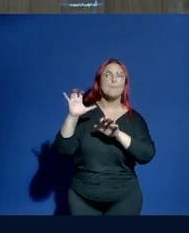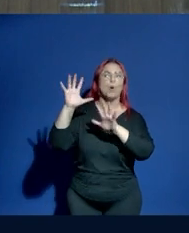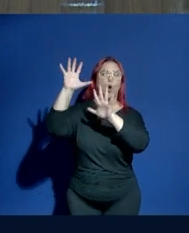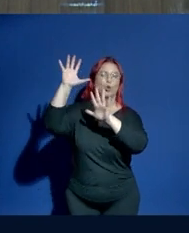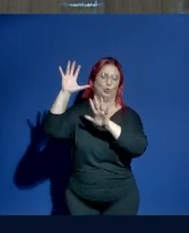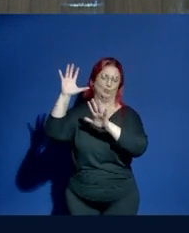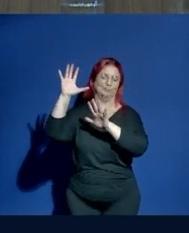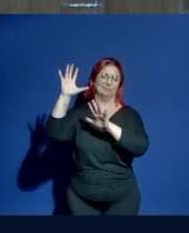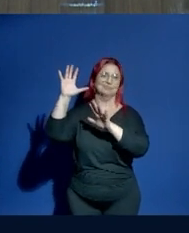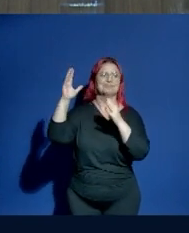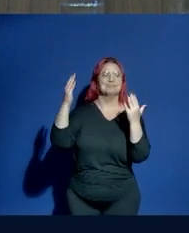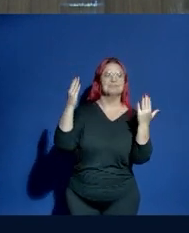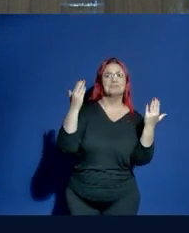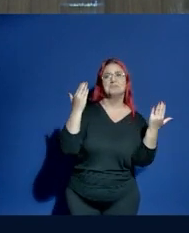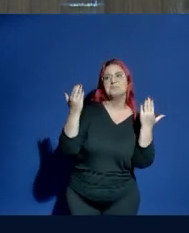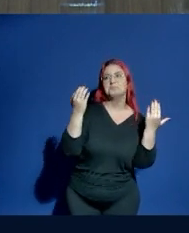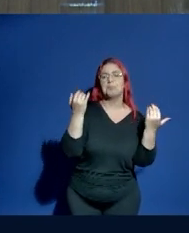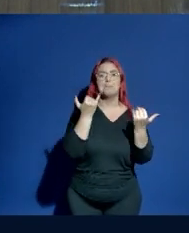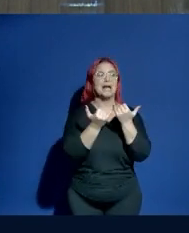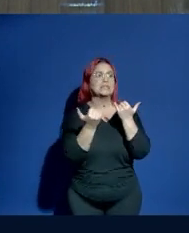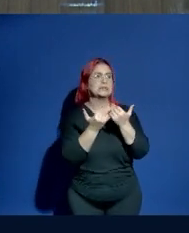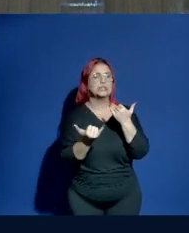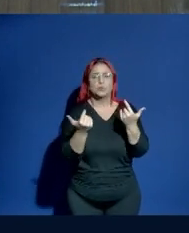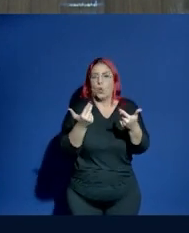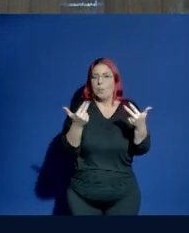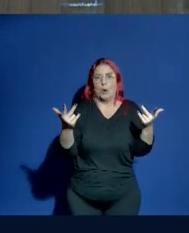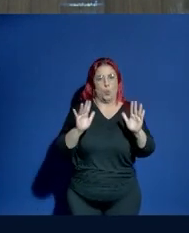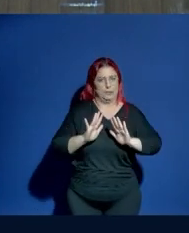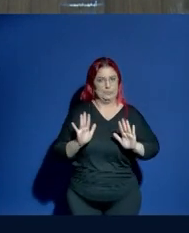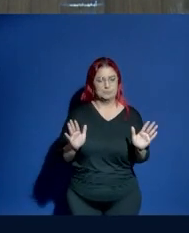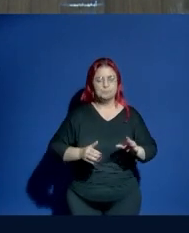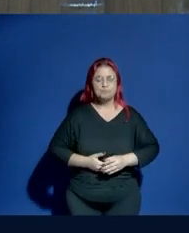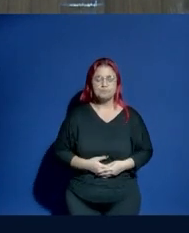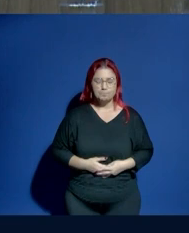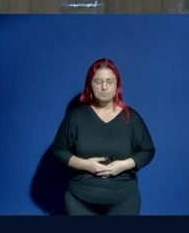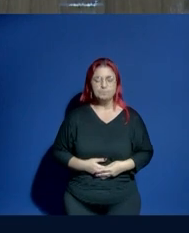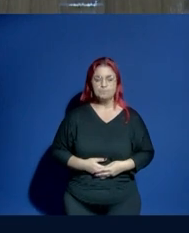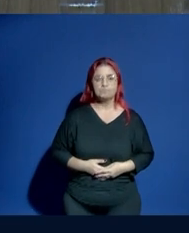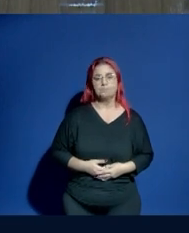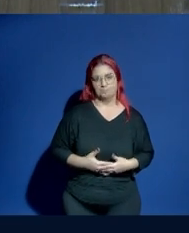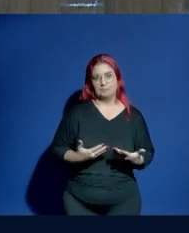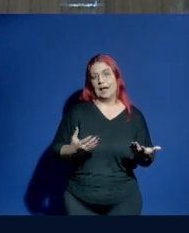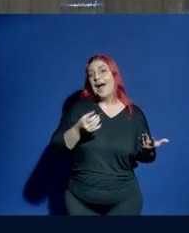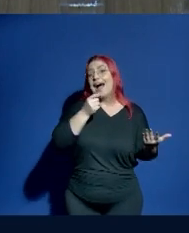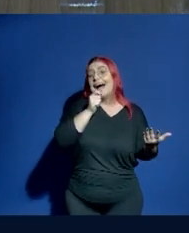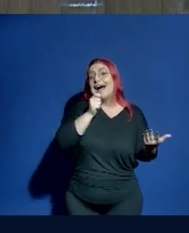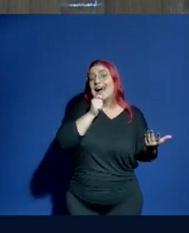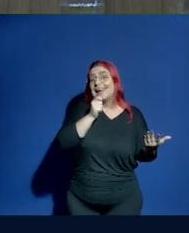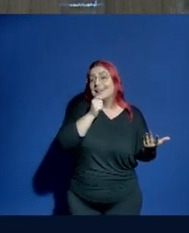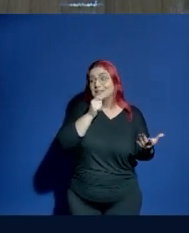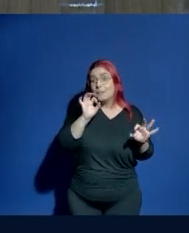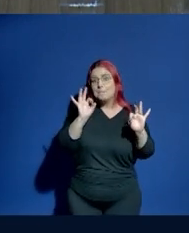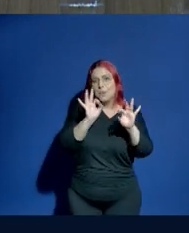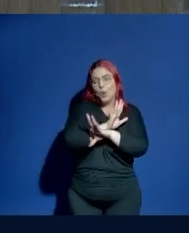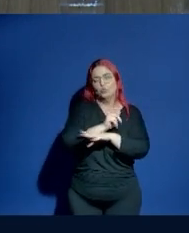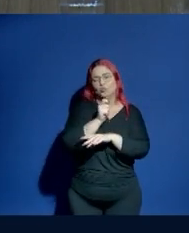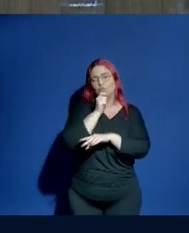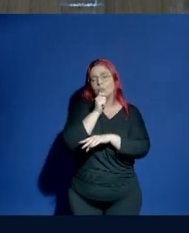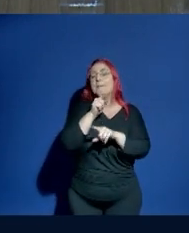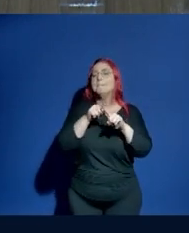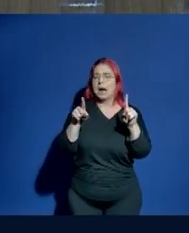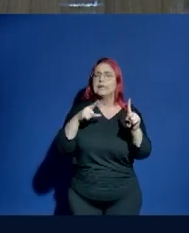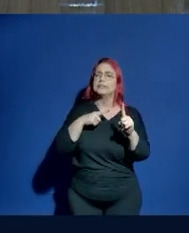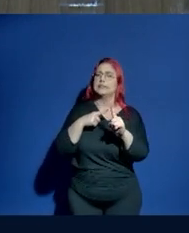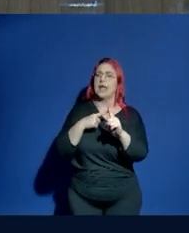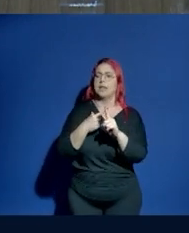CO2 metano equivalente ou algo assim Acho que não tem nada concreto ainda mas parece que estudos estão sendo